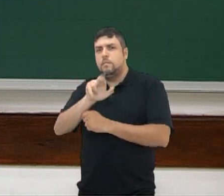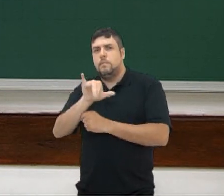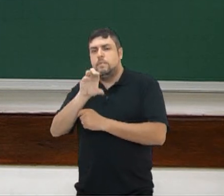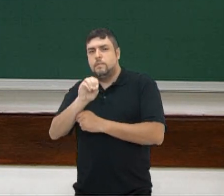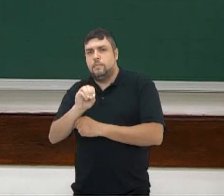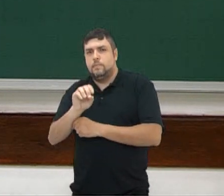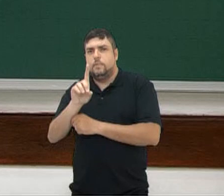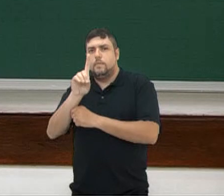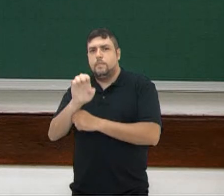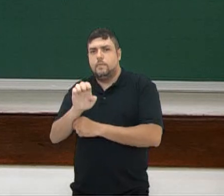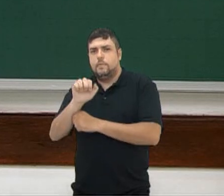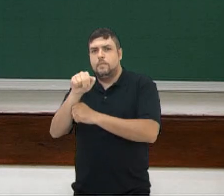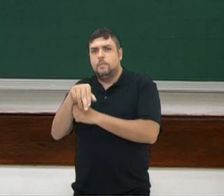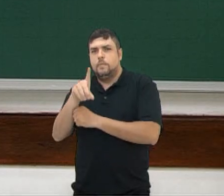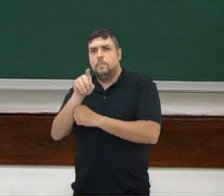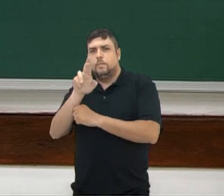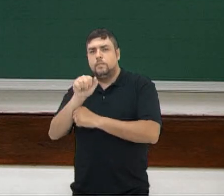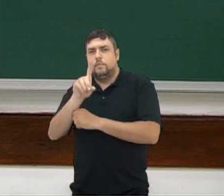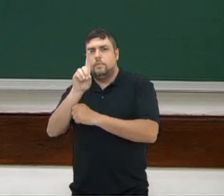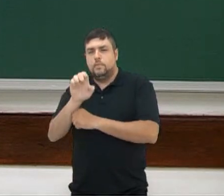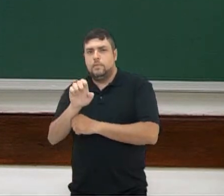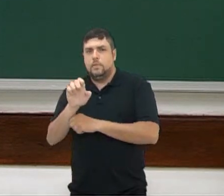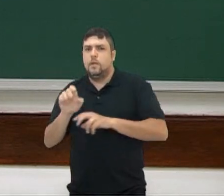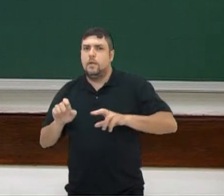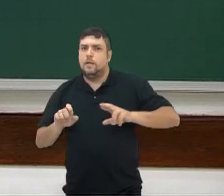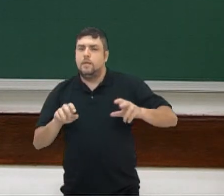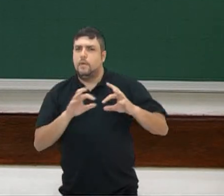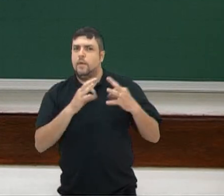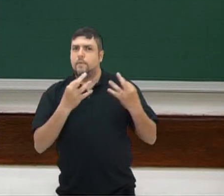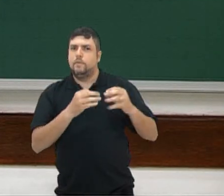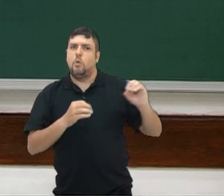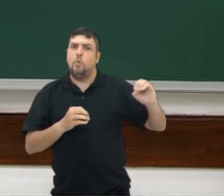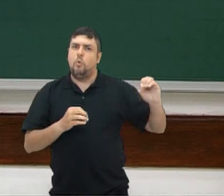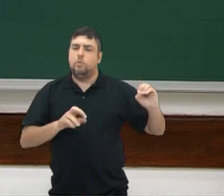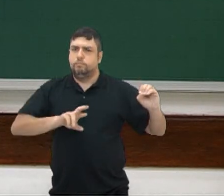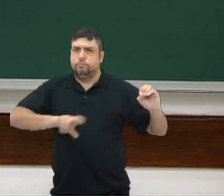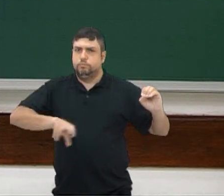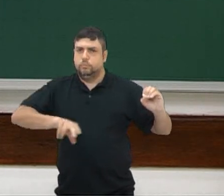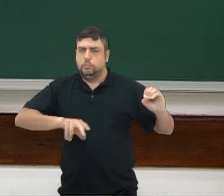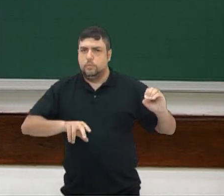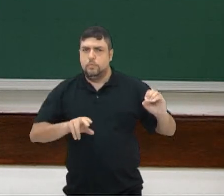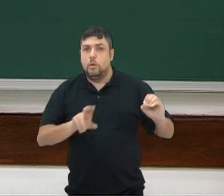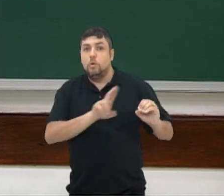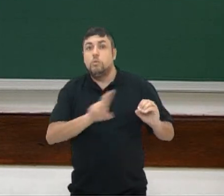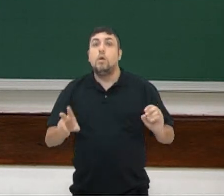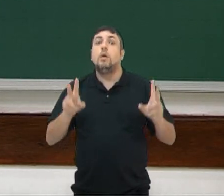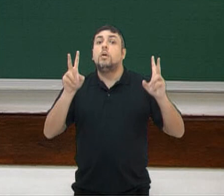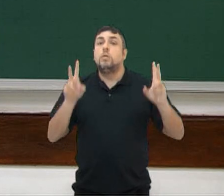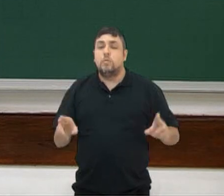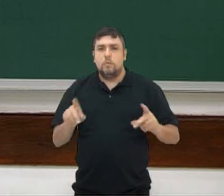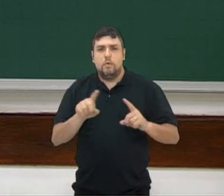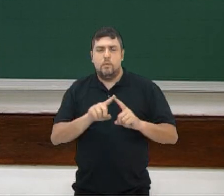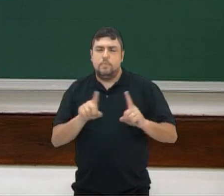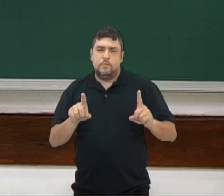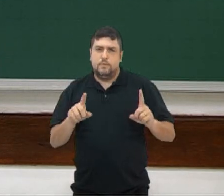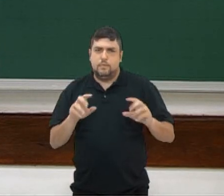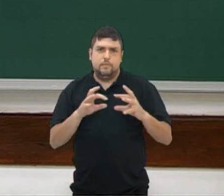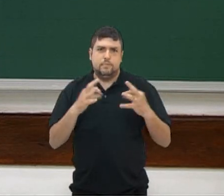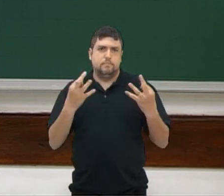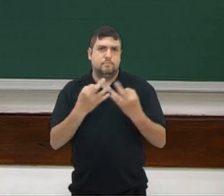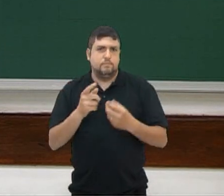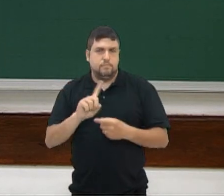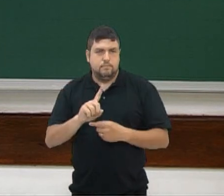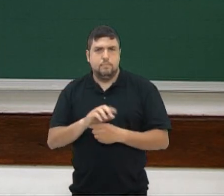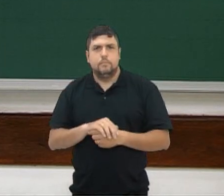Andrade, mas enfim, eles têm esse nome muito parecido, e eles eram conterrâneos, e eles trabalhavam juntos e se conheciam, mas não eram parentes.